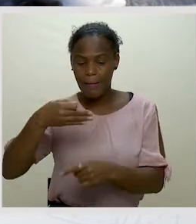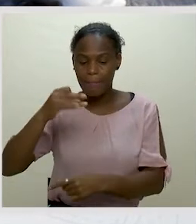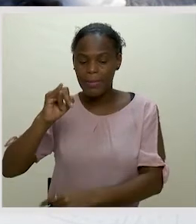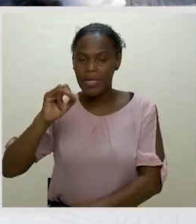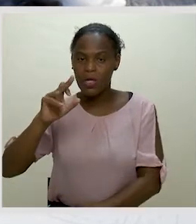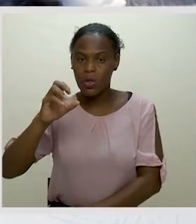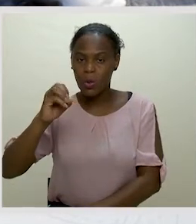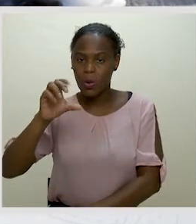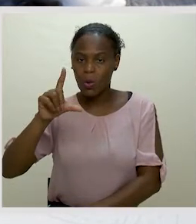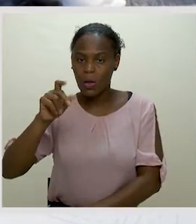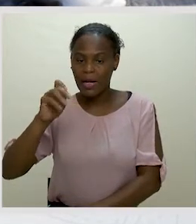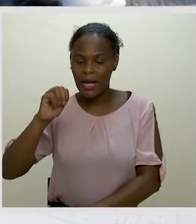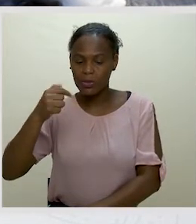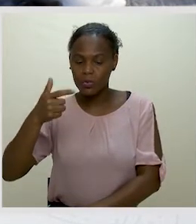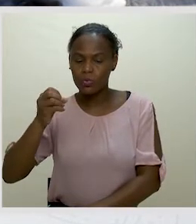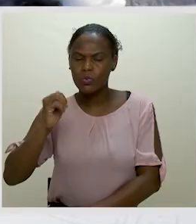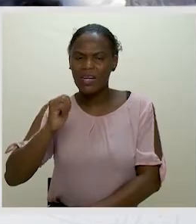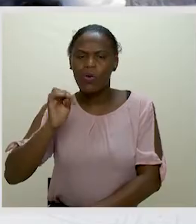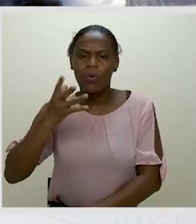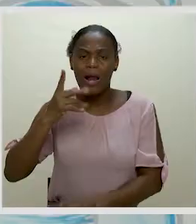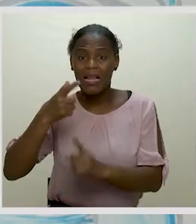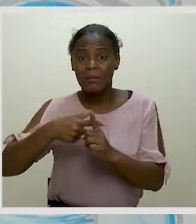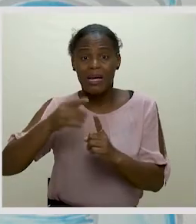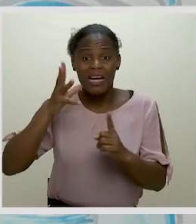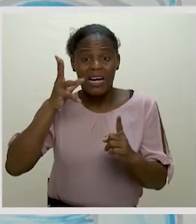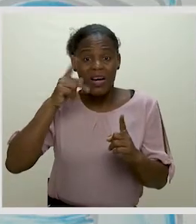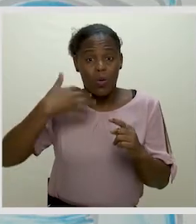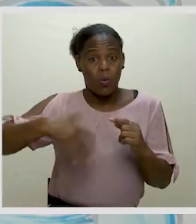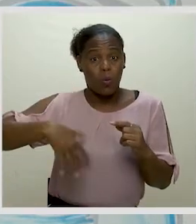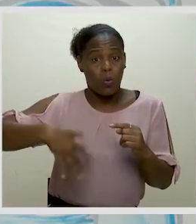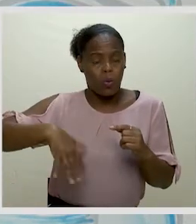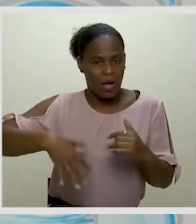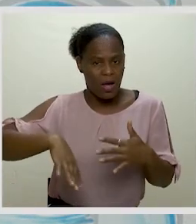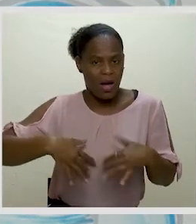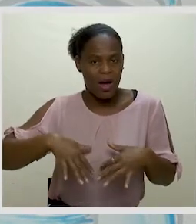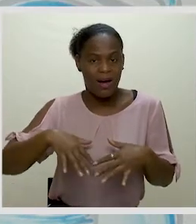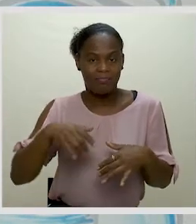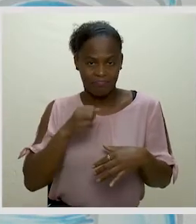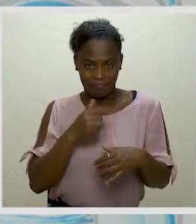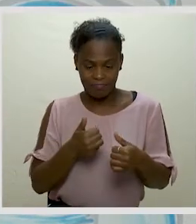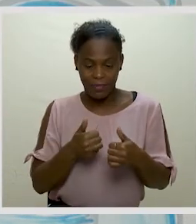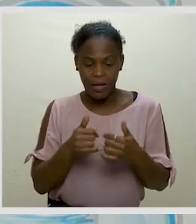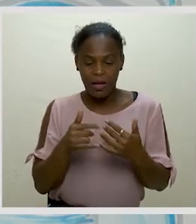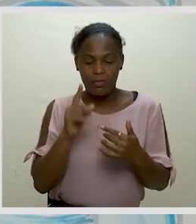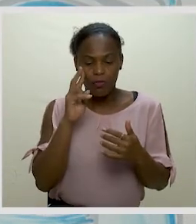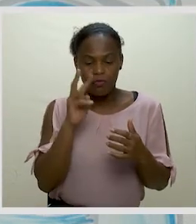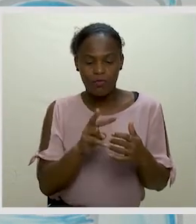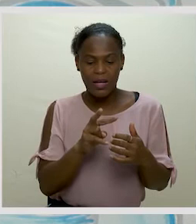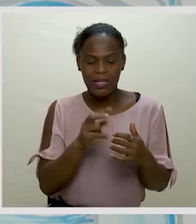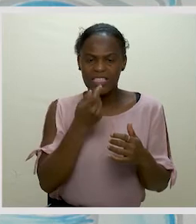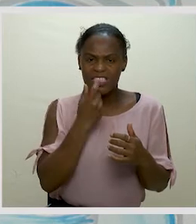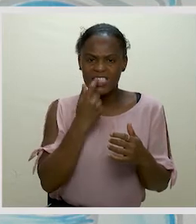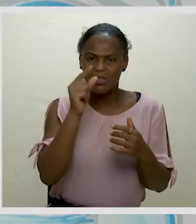Qual será, então, a temperatura? A temperatura é muito alta. Exatamente. Então vejam que